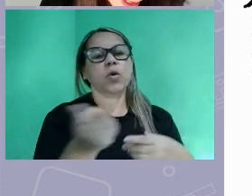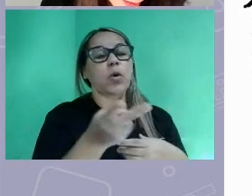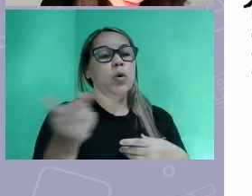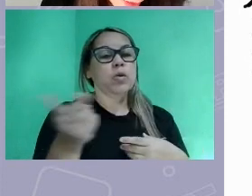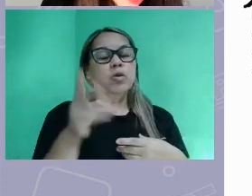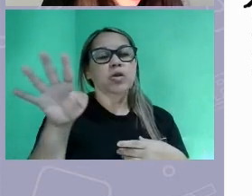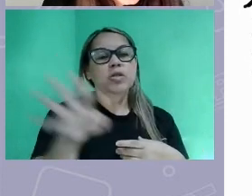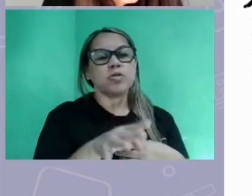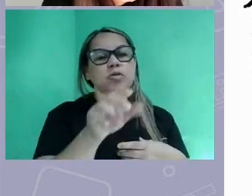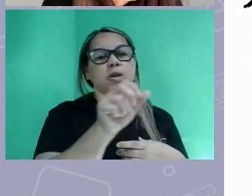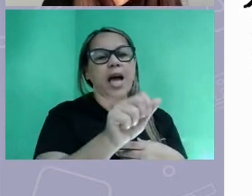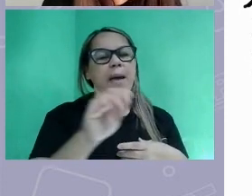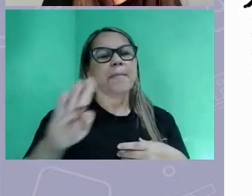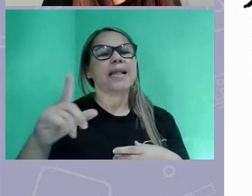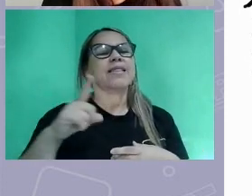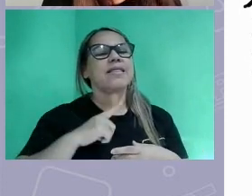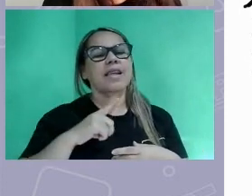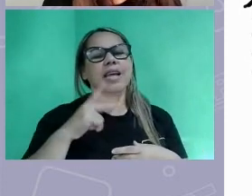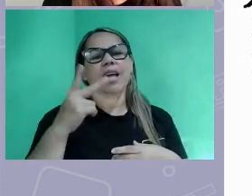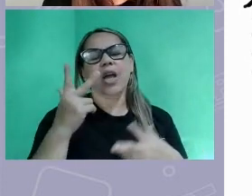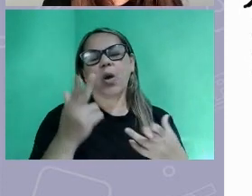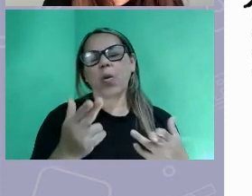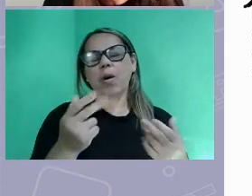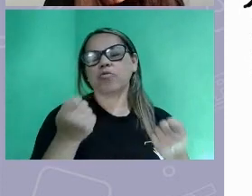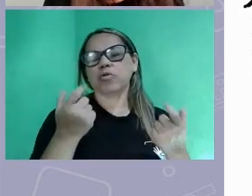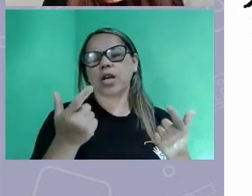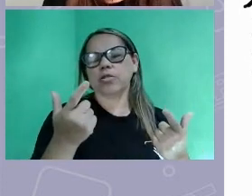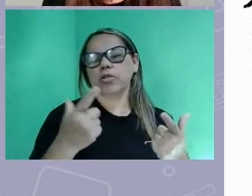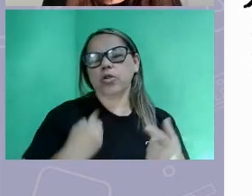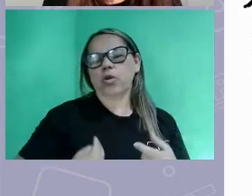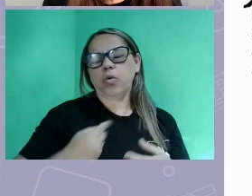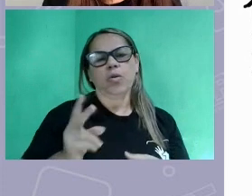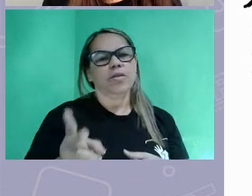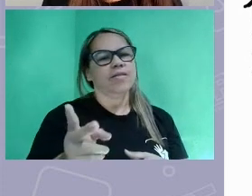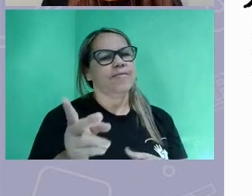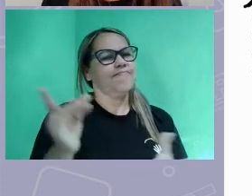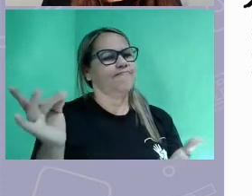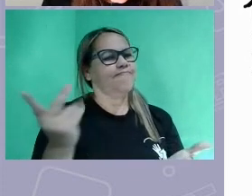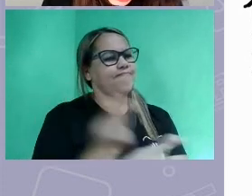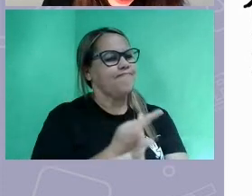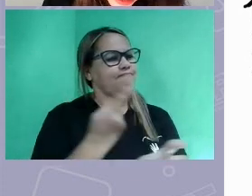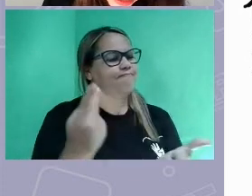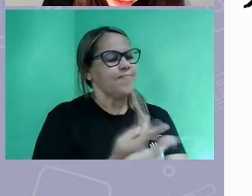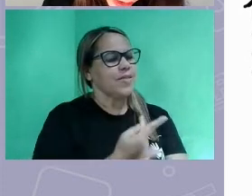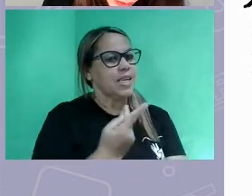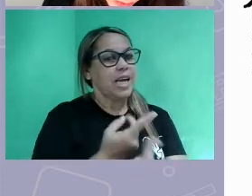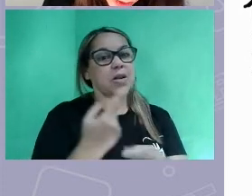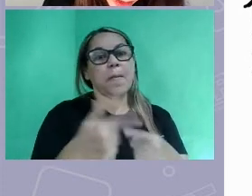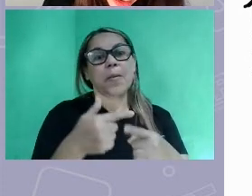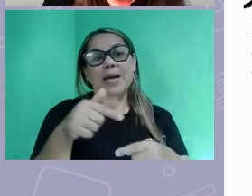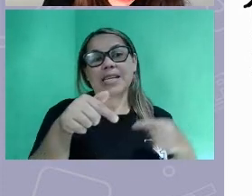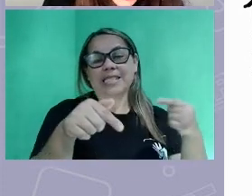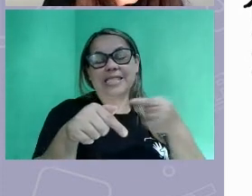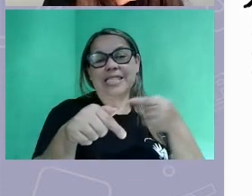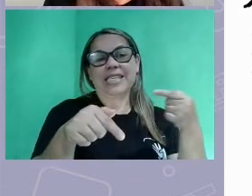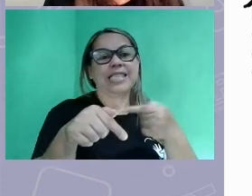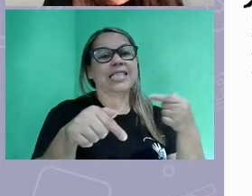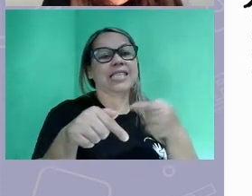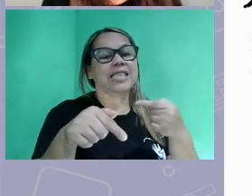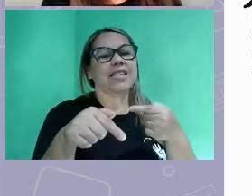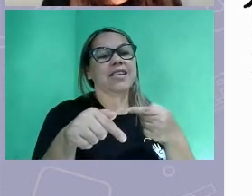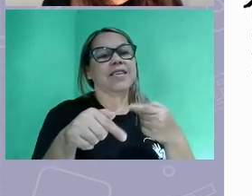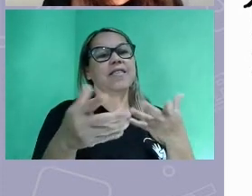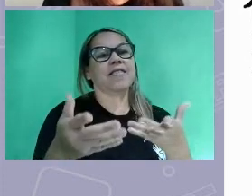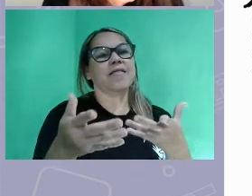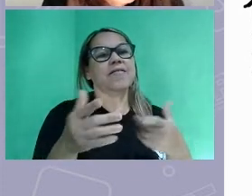A e B possuem iguais chances de sobrevivência não é verdade porque o quezinho vai com 1